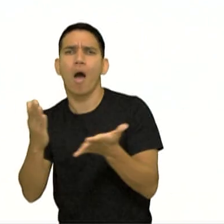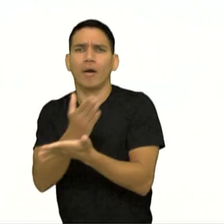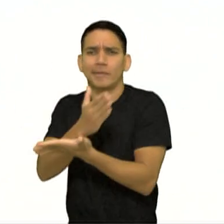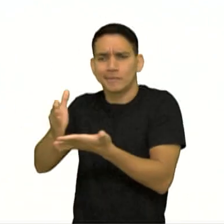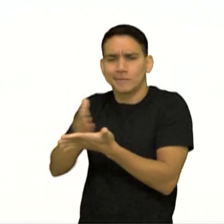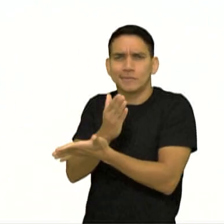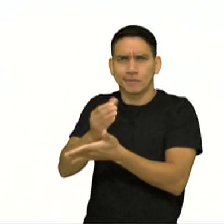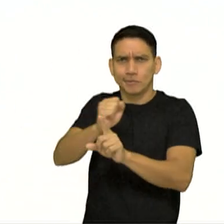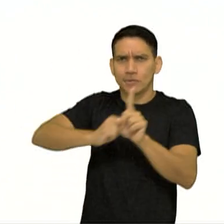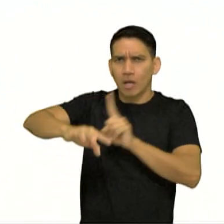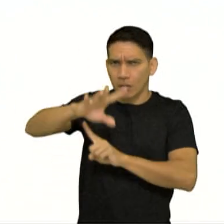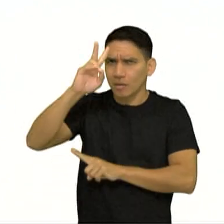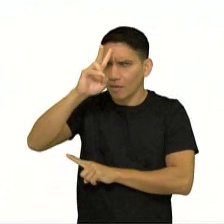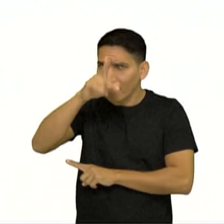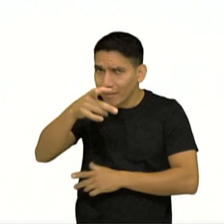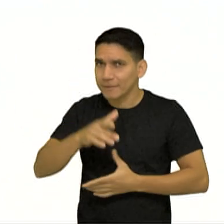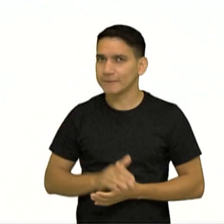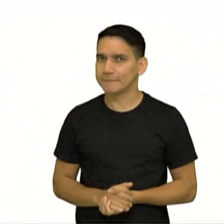medieval? Lembram?